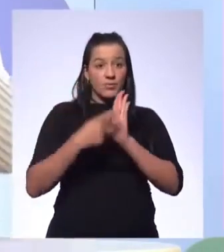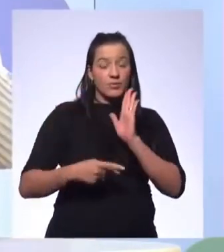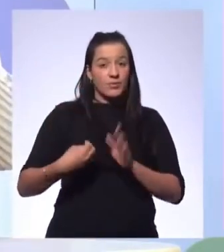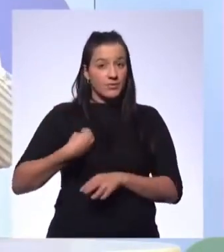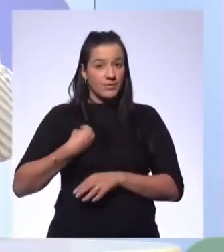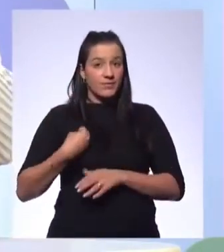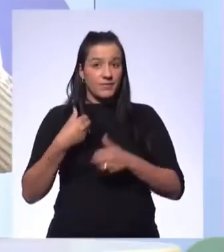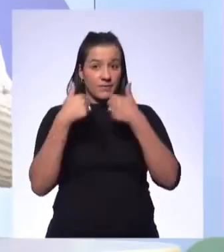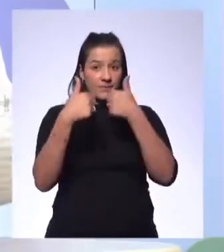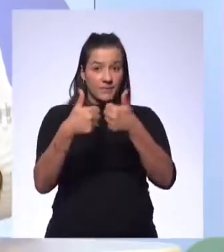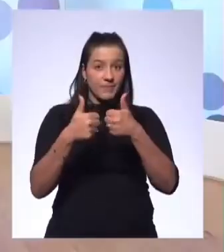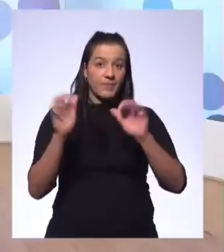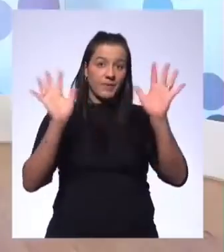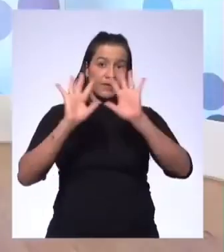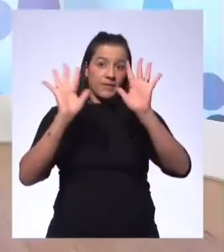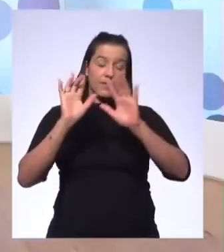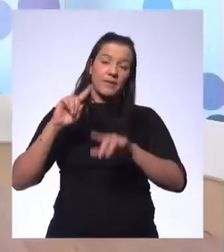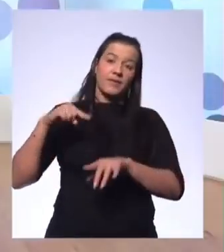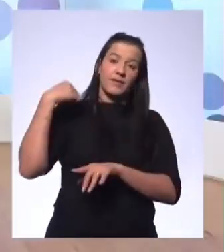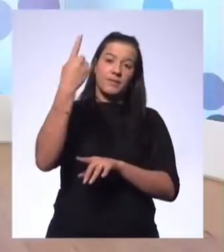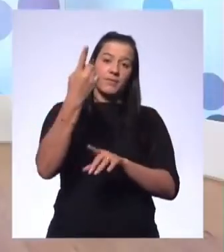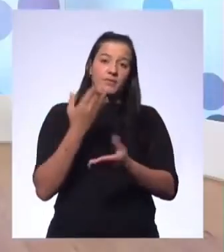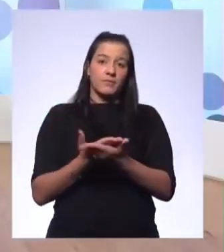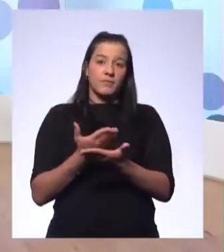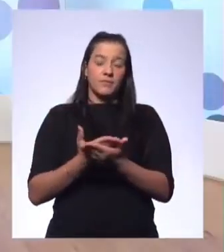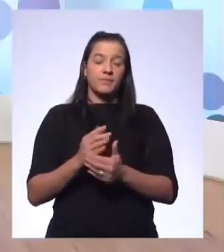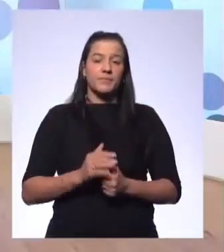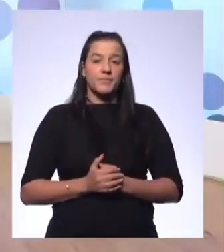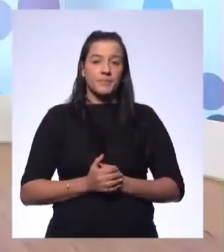vida. Gente, valeu, até a próxima aula.